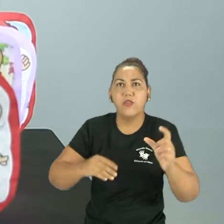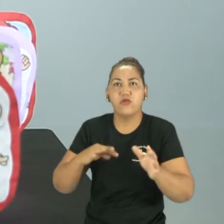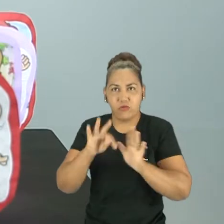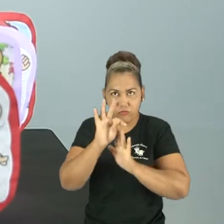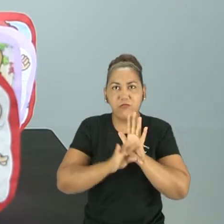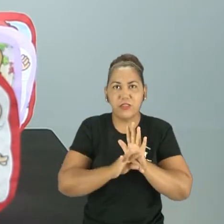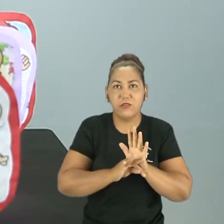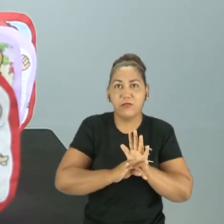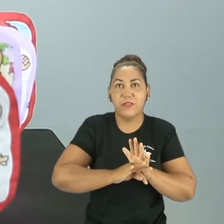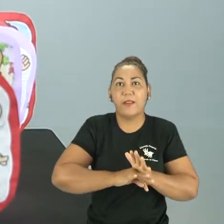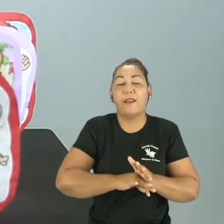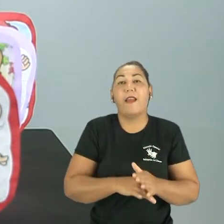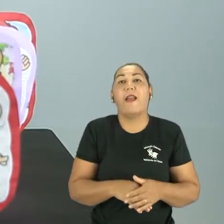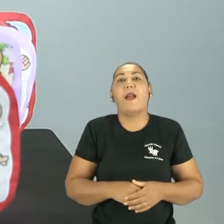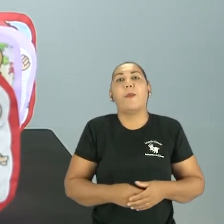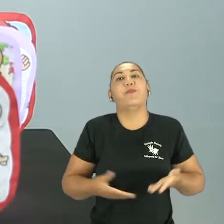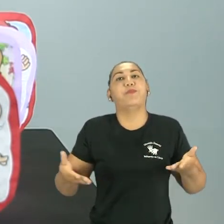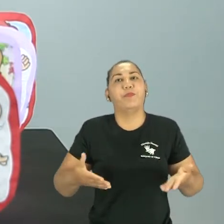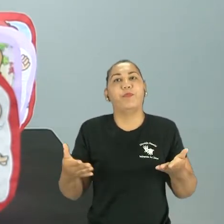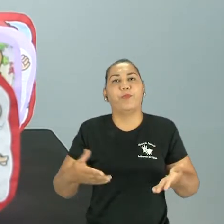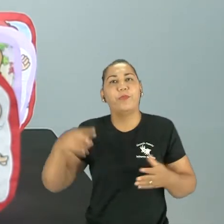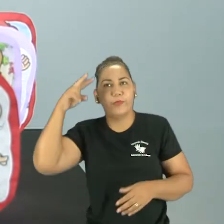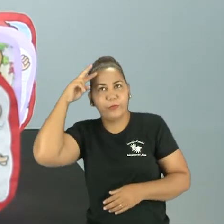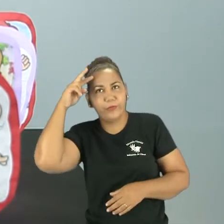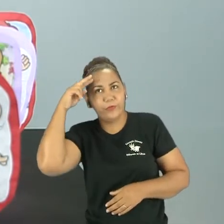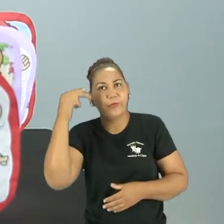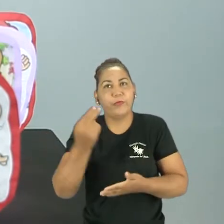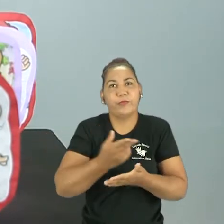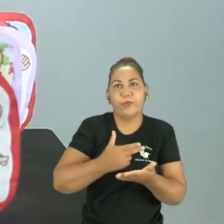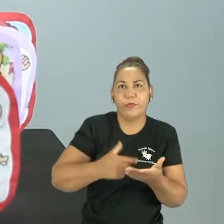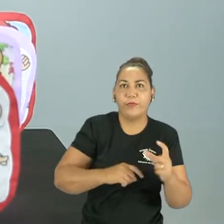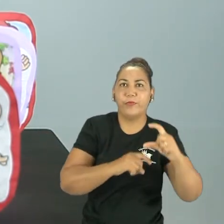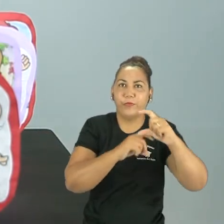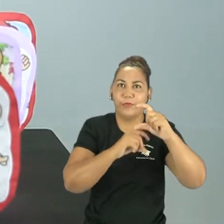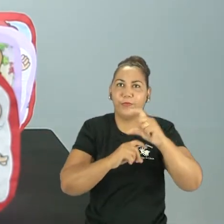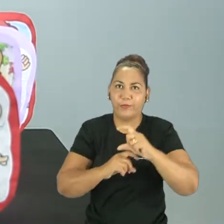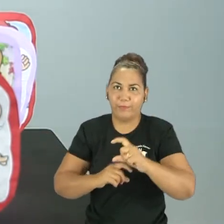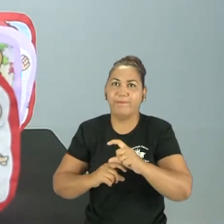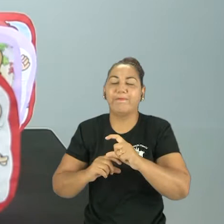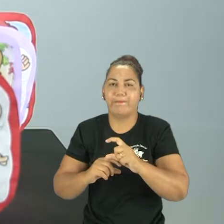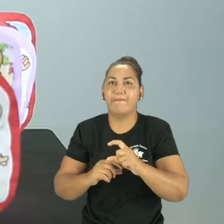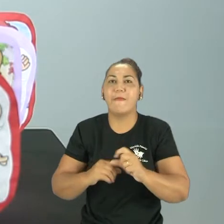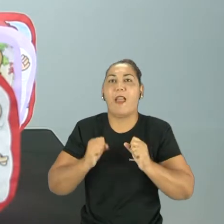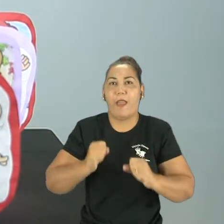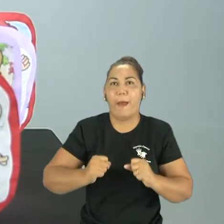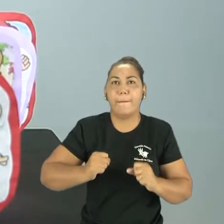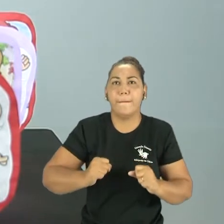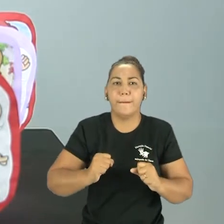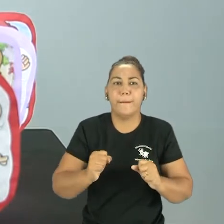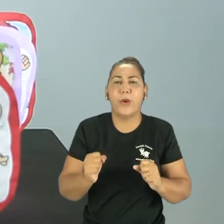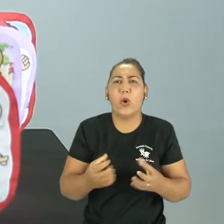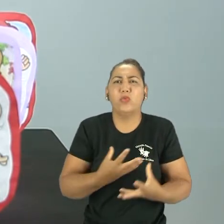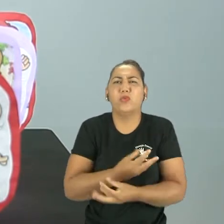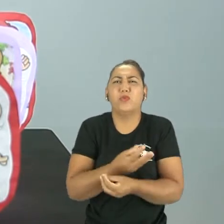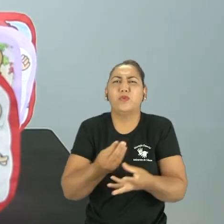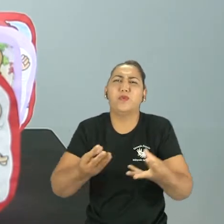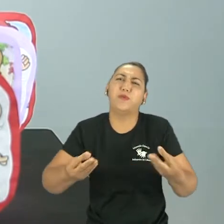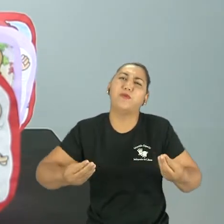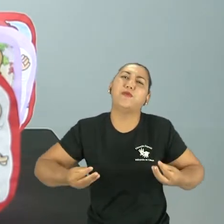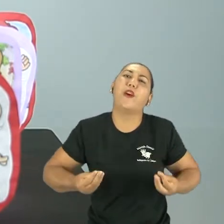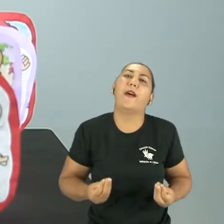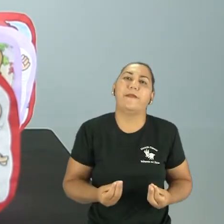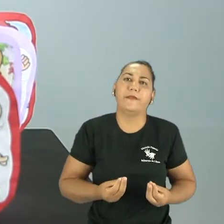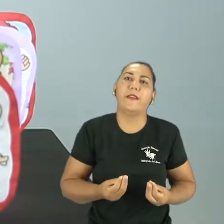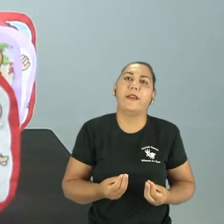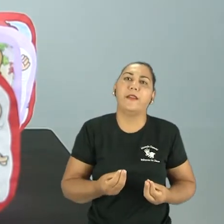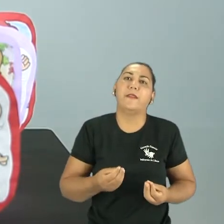quadrinho, que pode ter de uma página inteira a várias páginas, 20 páginas, 10 páginas.